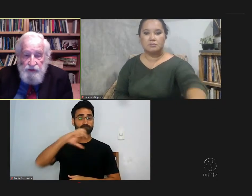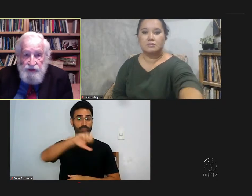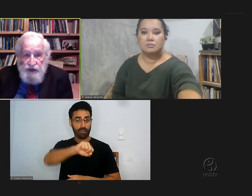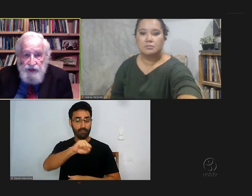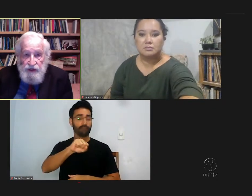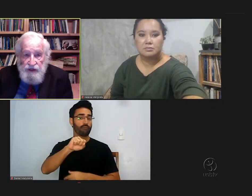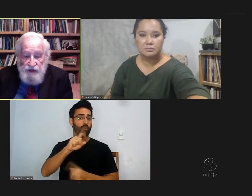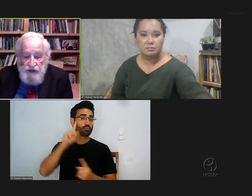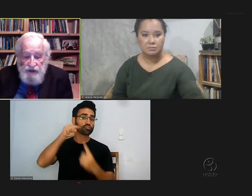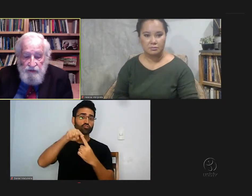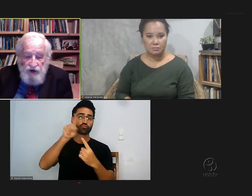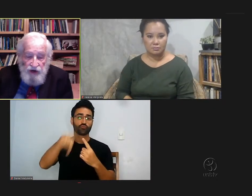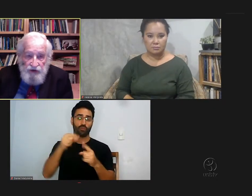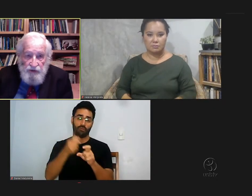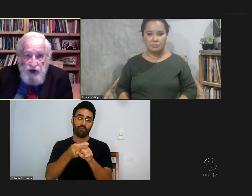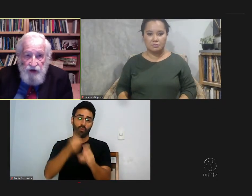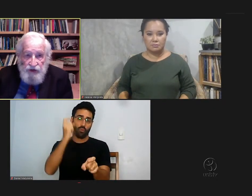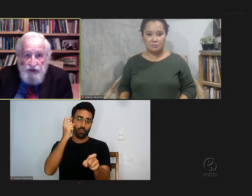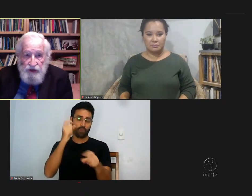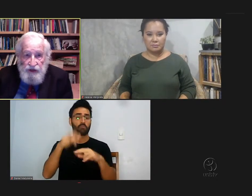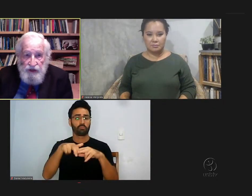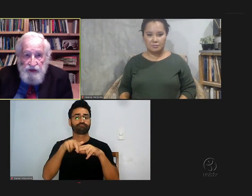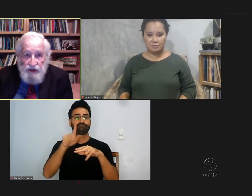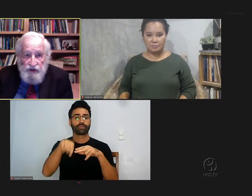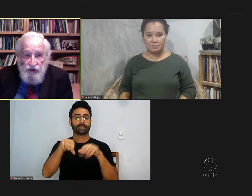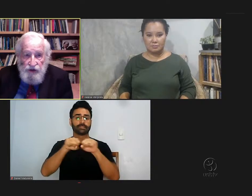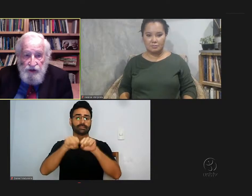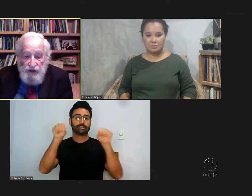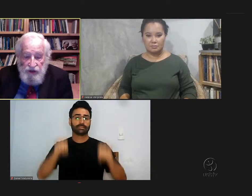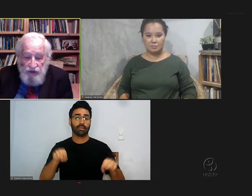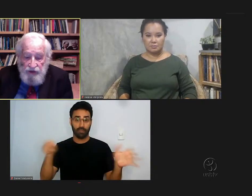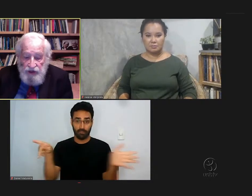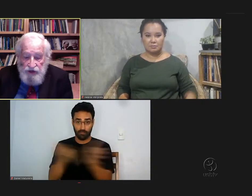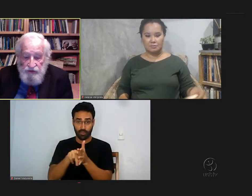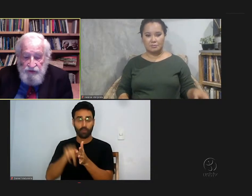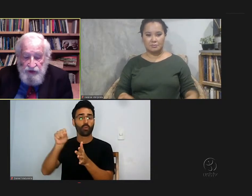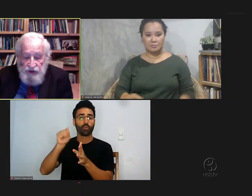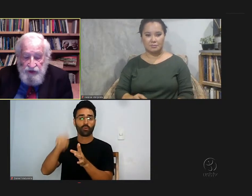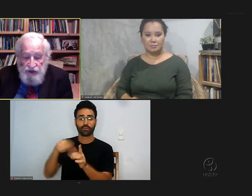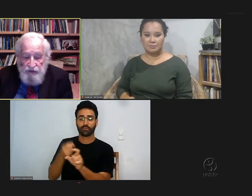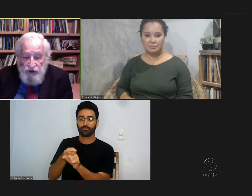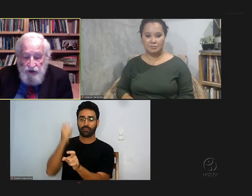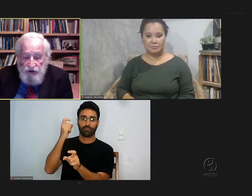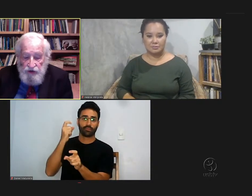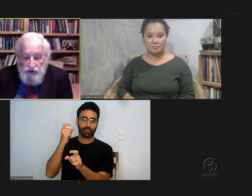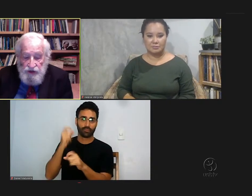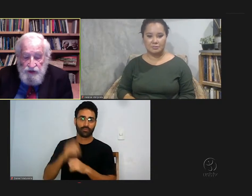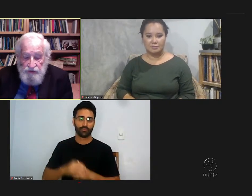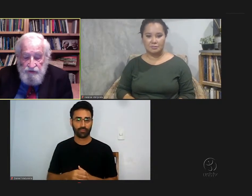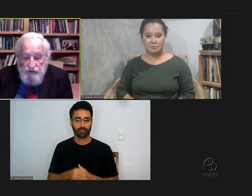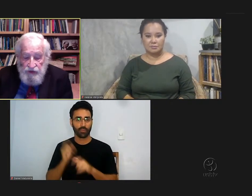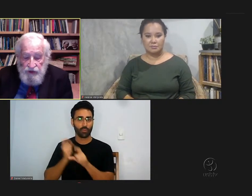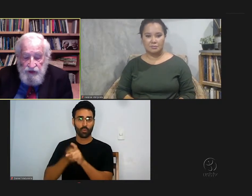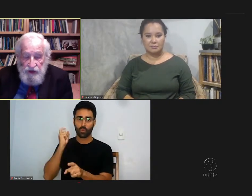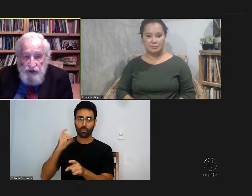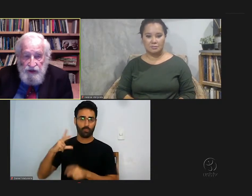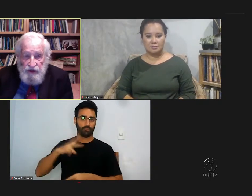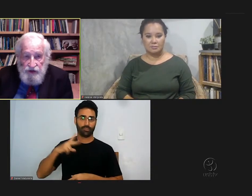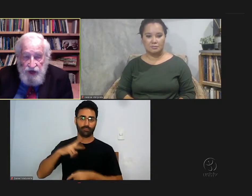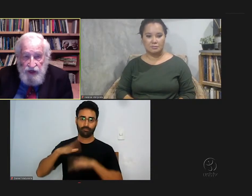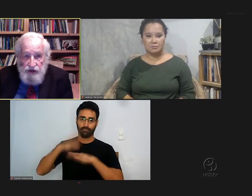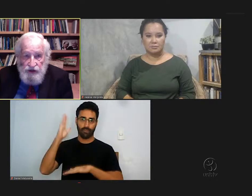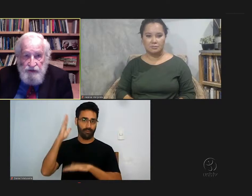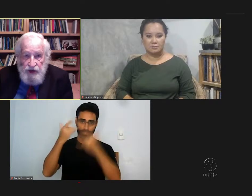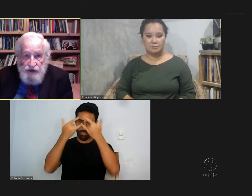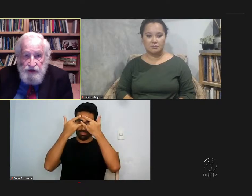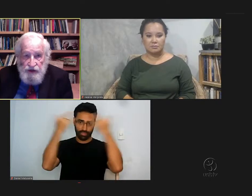Esse é o sistema do lucro privado. É o capitalismo,